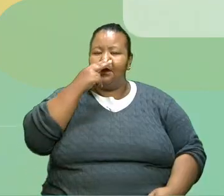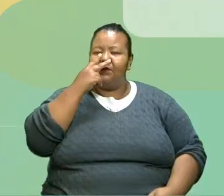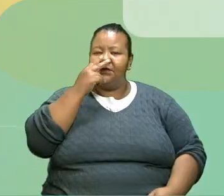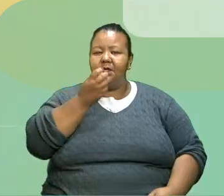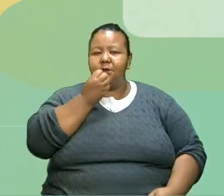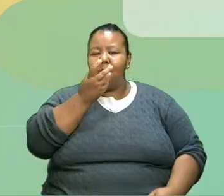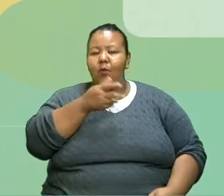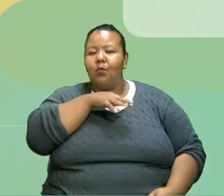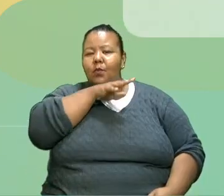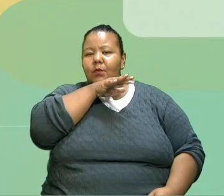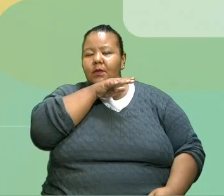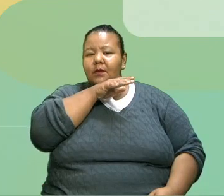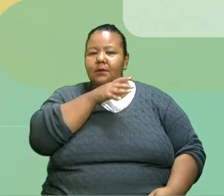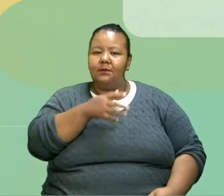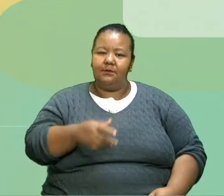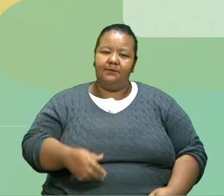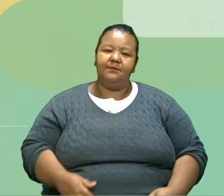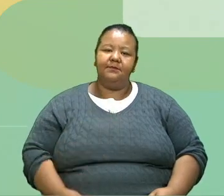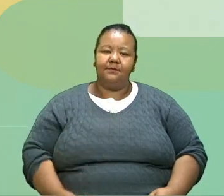tem de ruim?